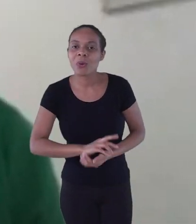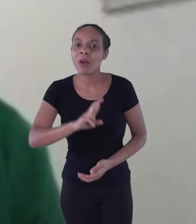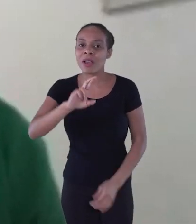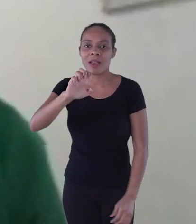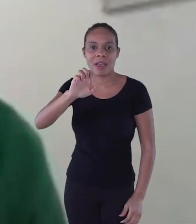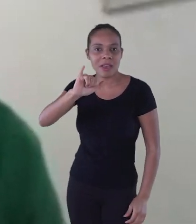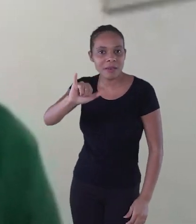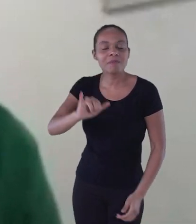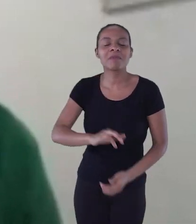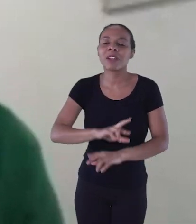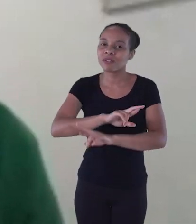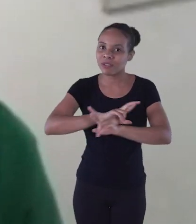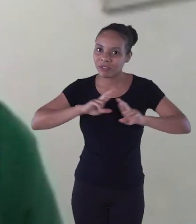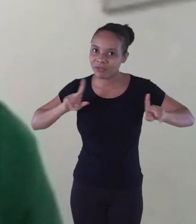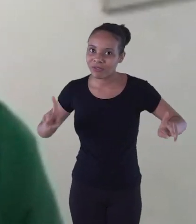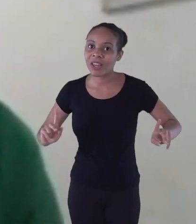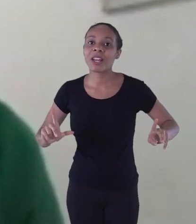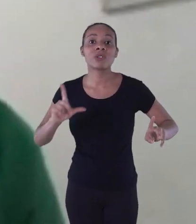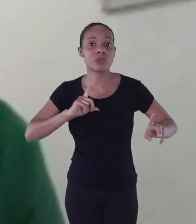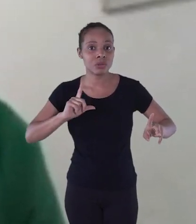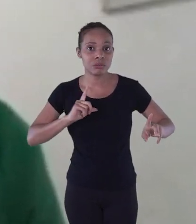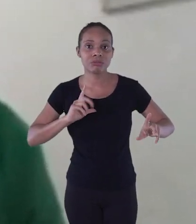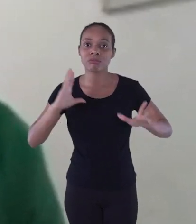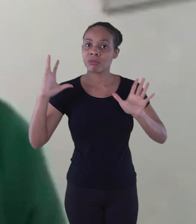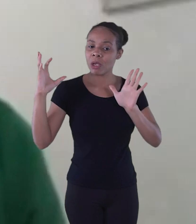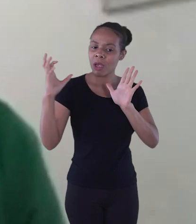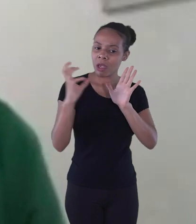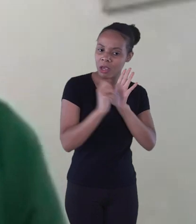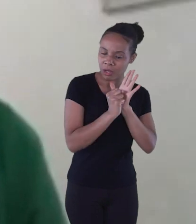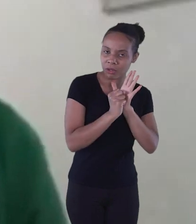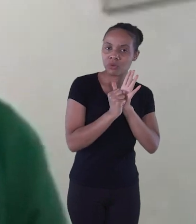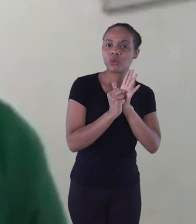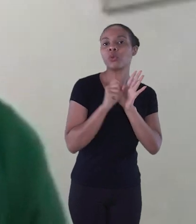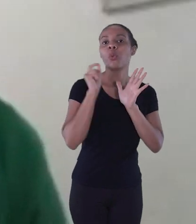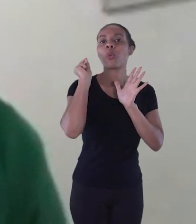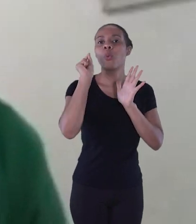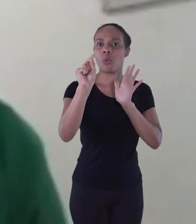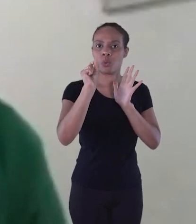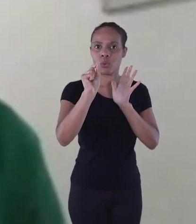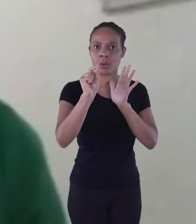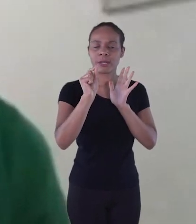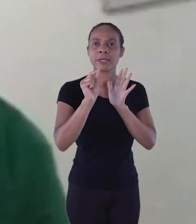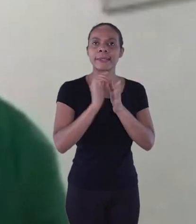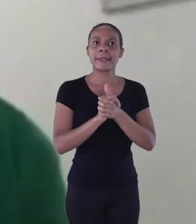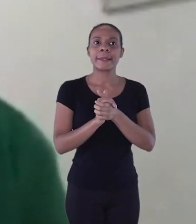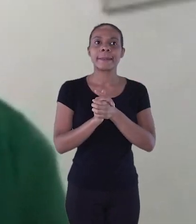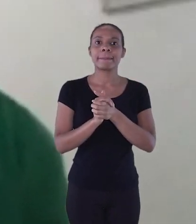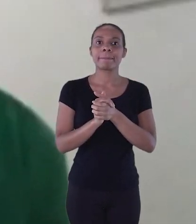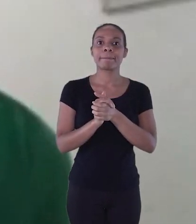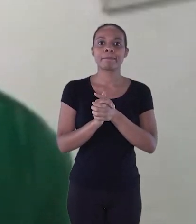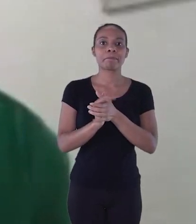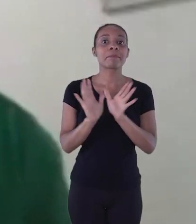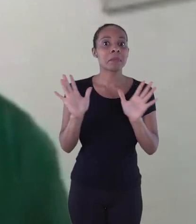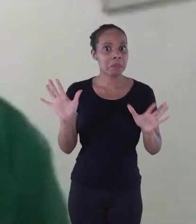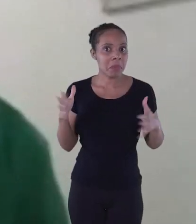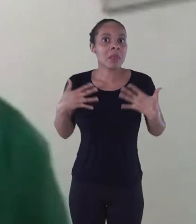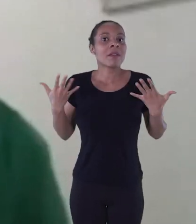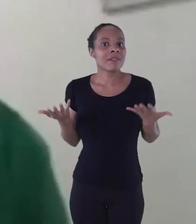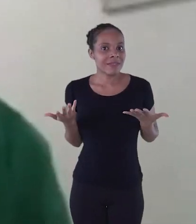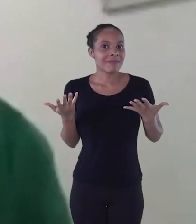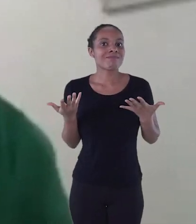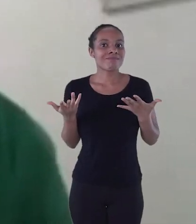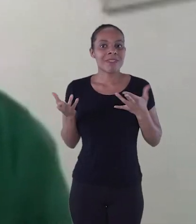as evidências e registros, né, da história são bem limitados com relação a